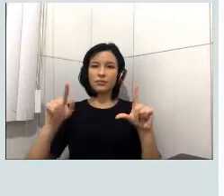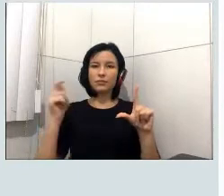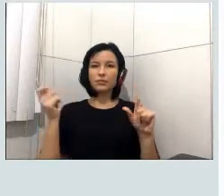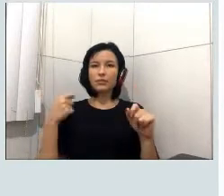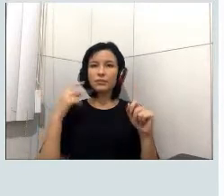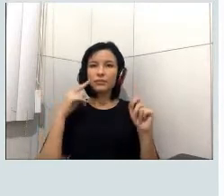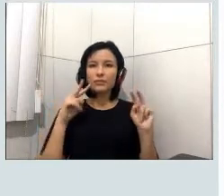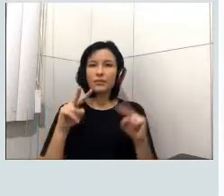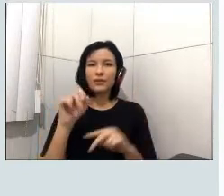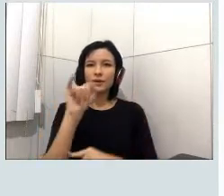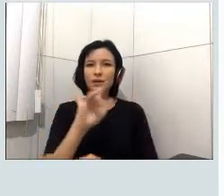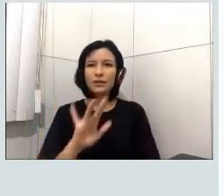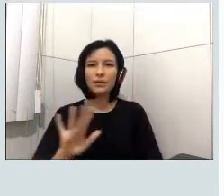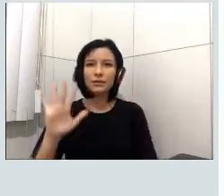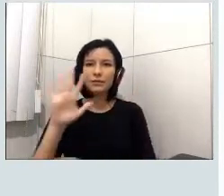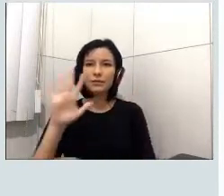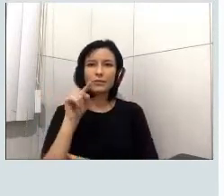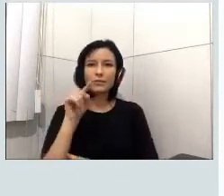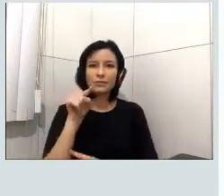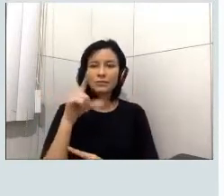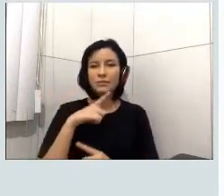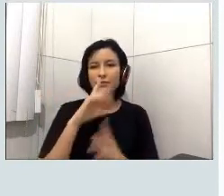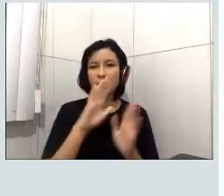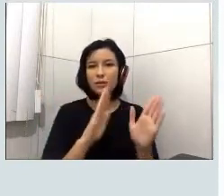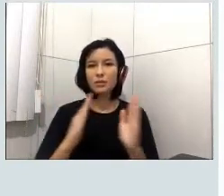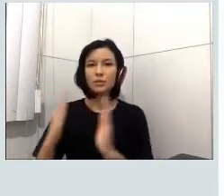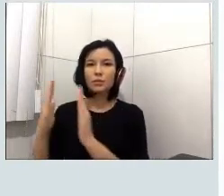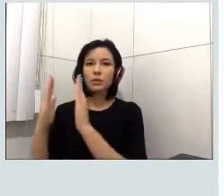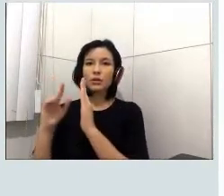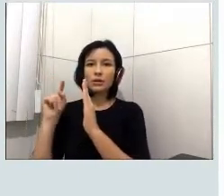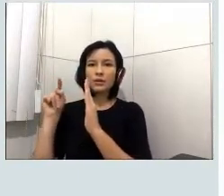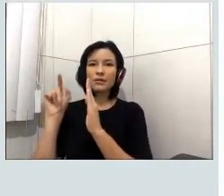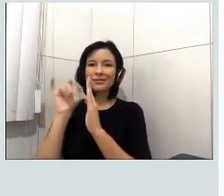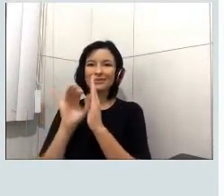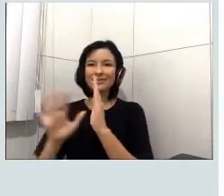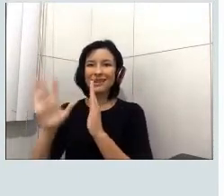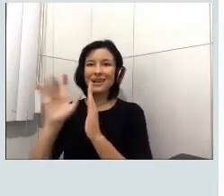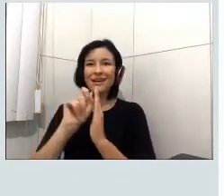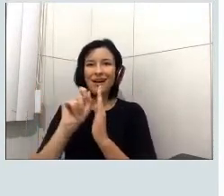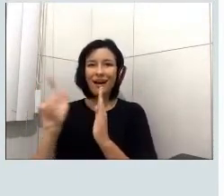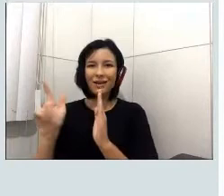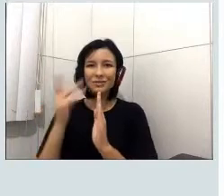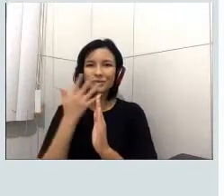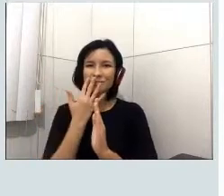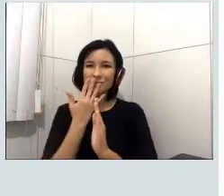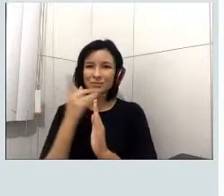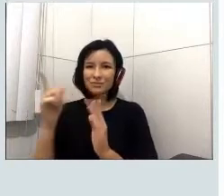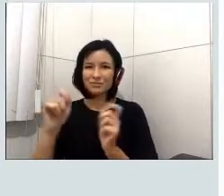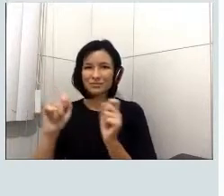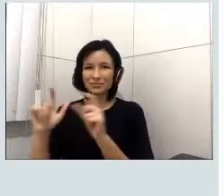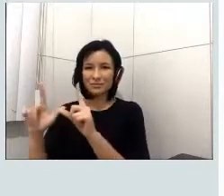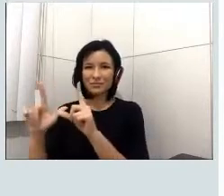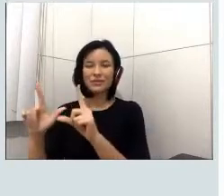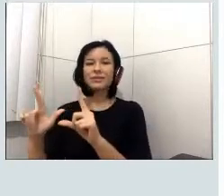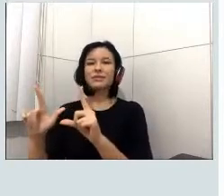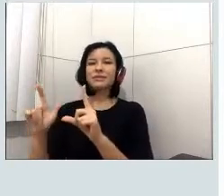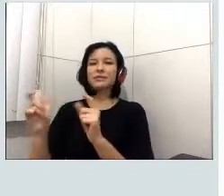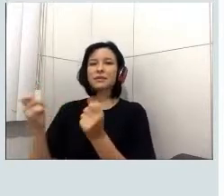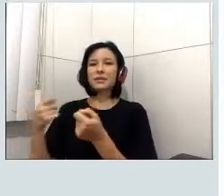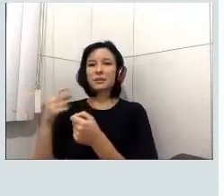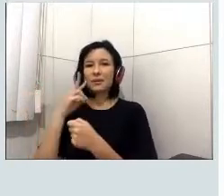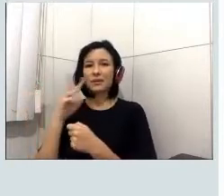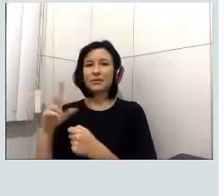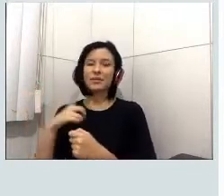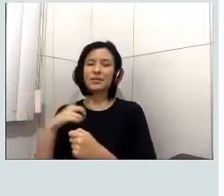figura, esse, essa figurazinha em azul aí, onde tem dois